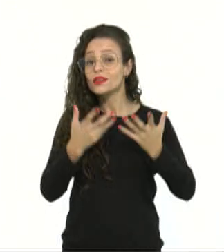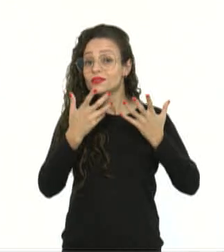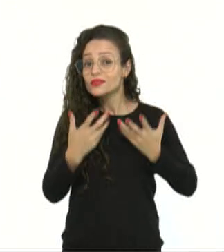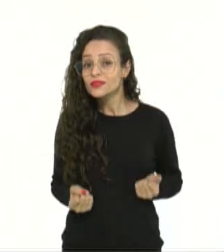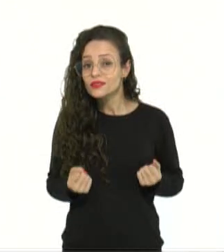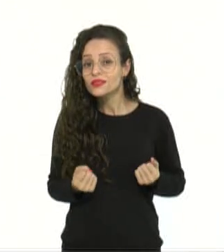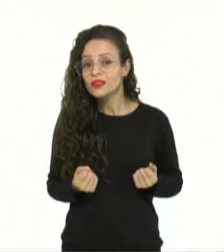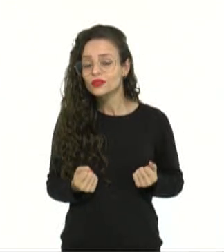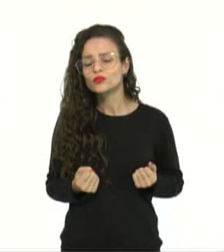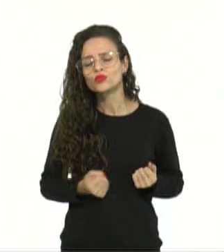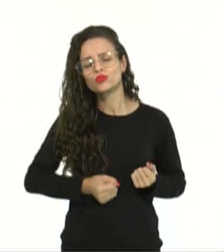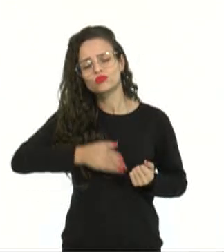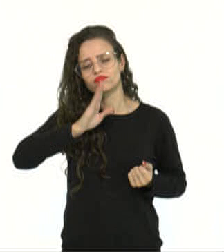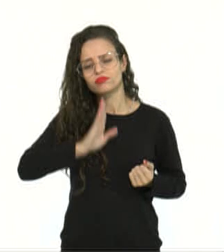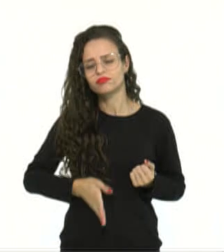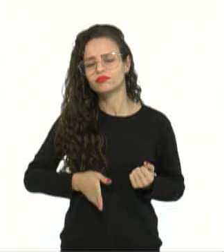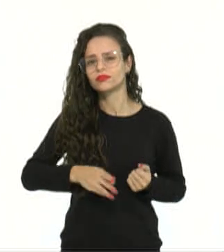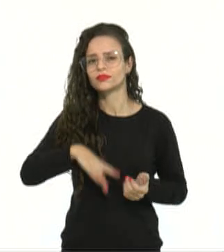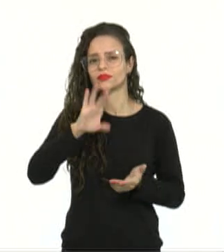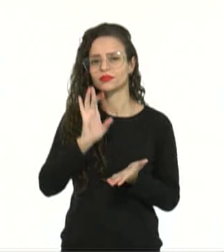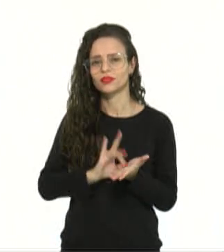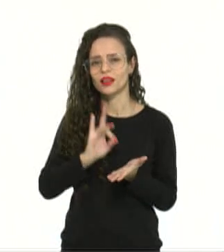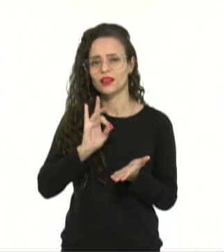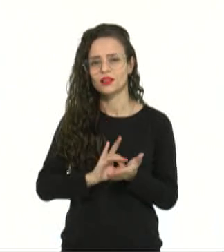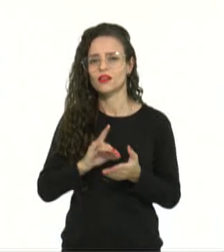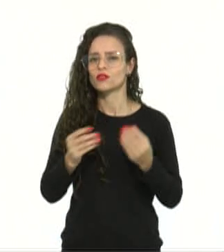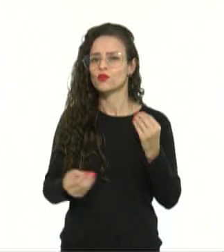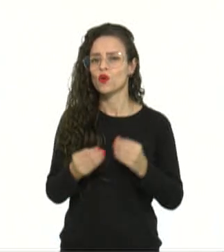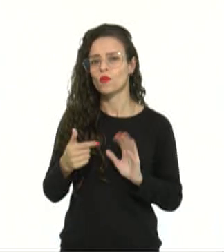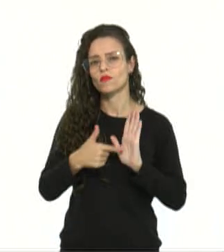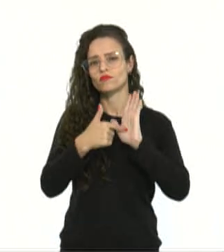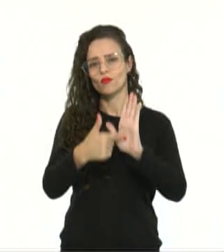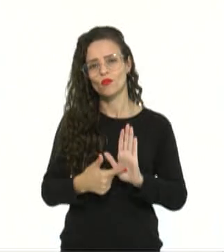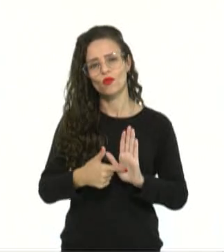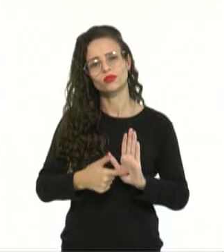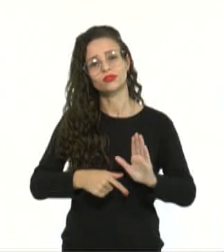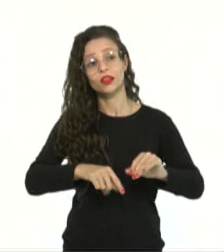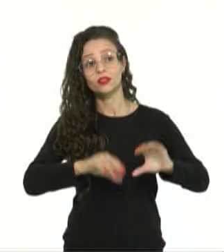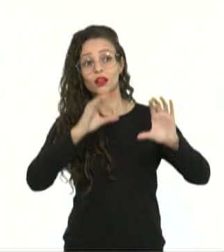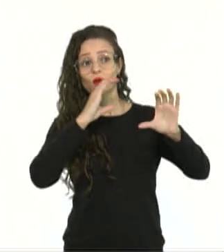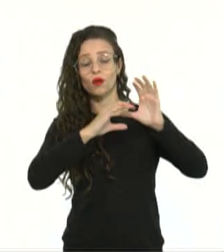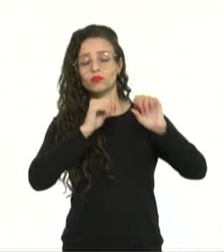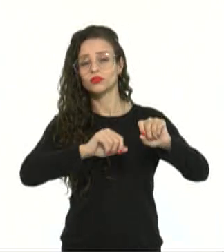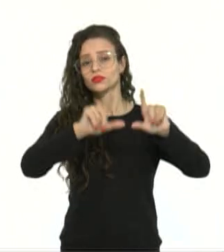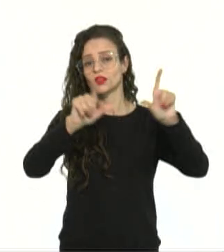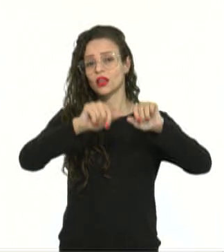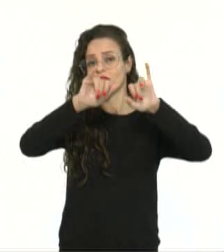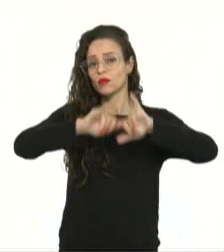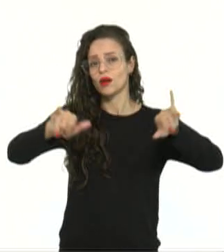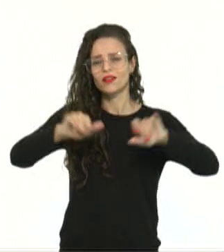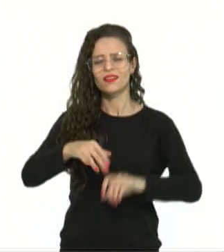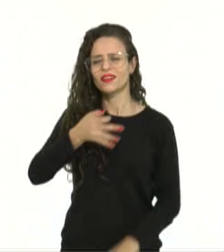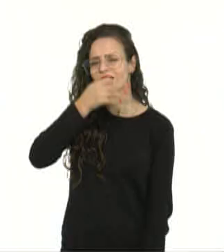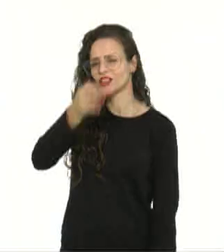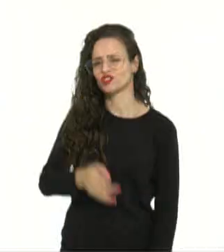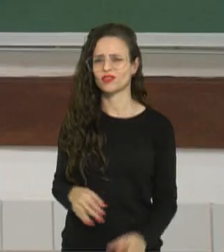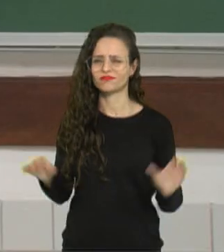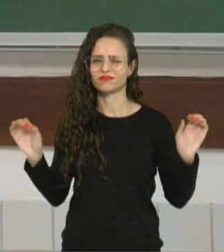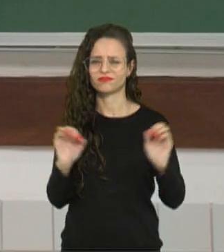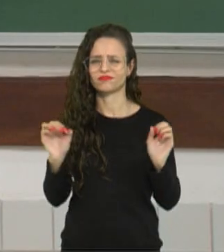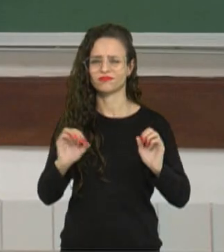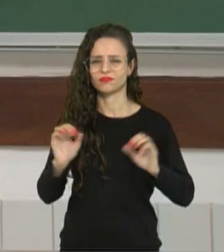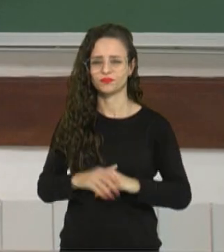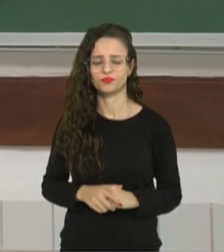aceitação tácita da realidade, tal como mostrada pelos meios de comunicação que não fazem nenhuma crítica. Então vamos